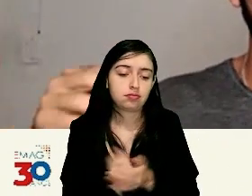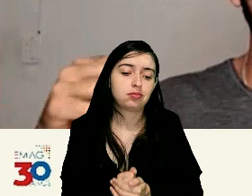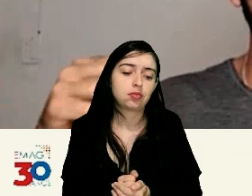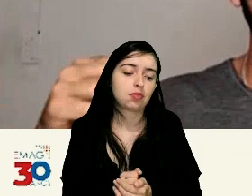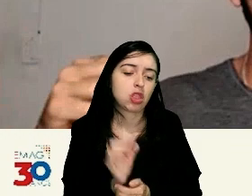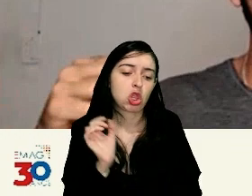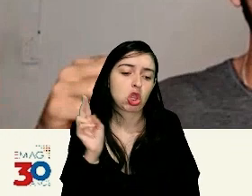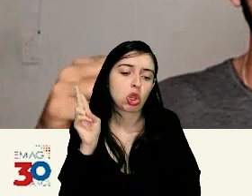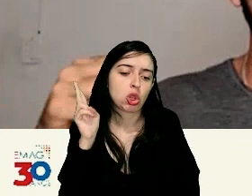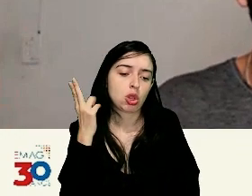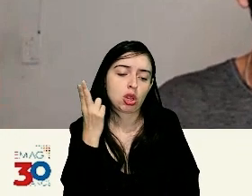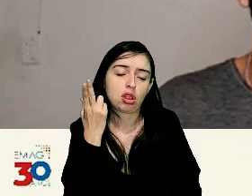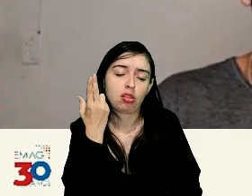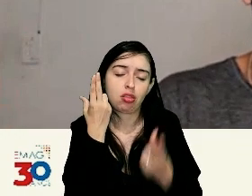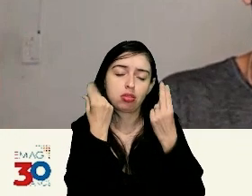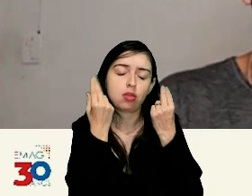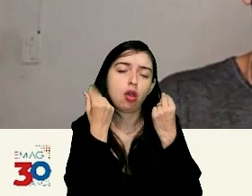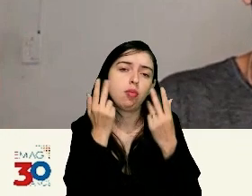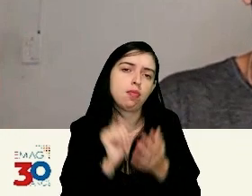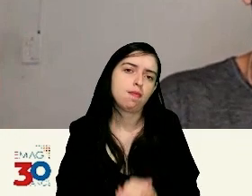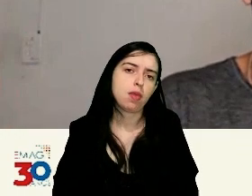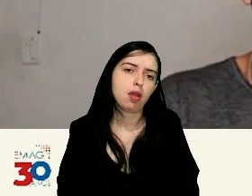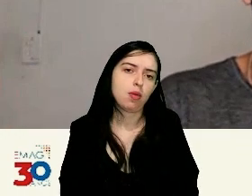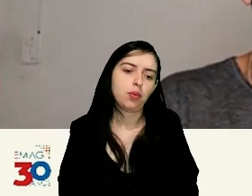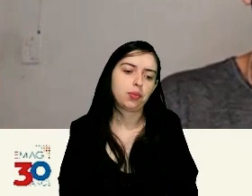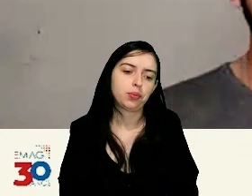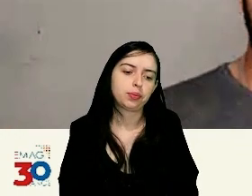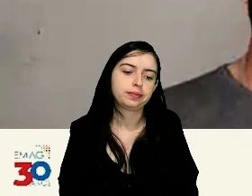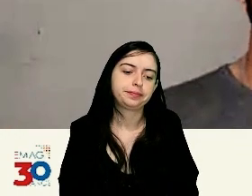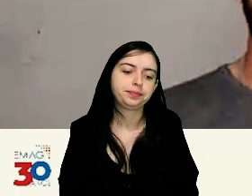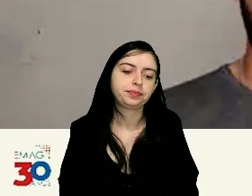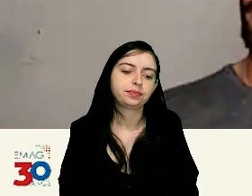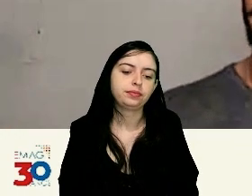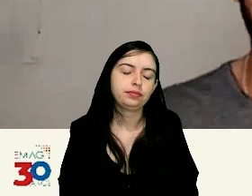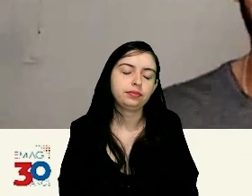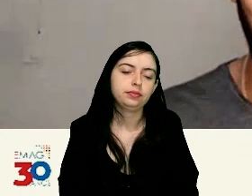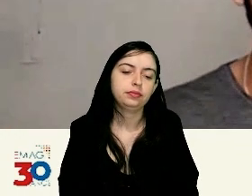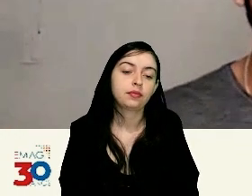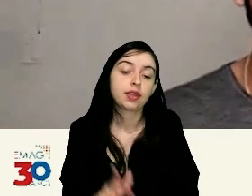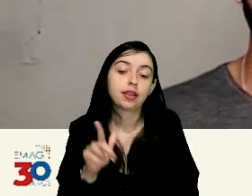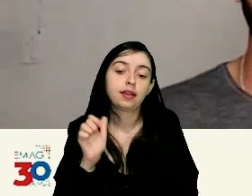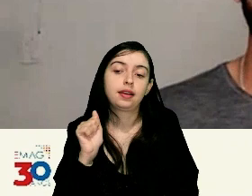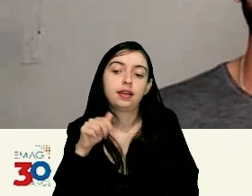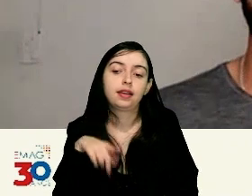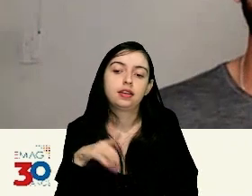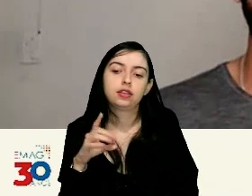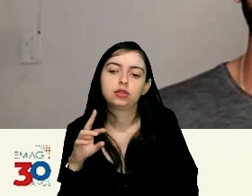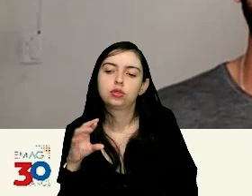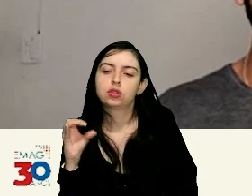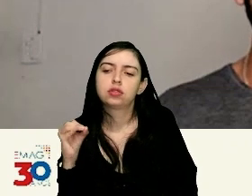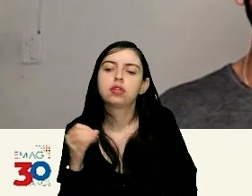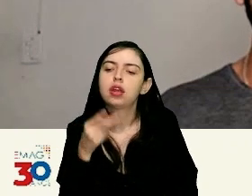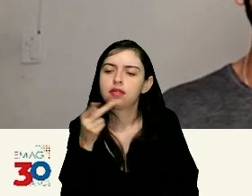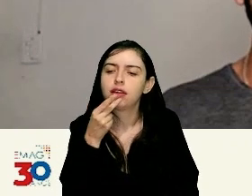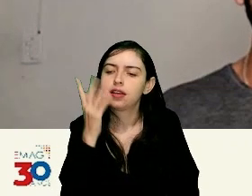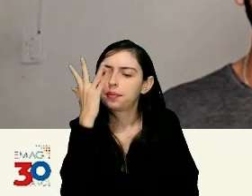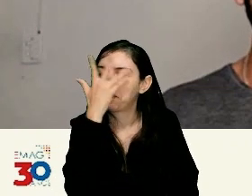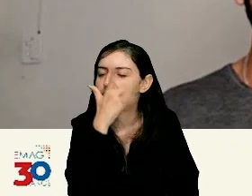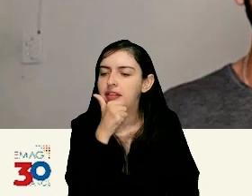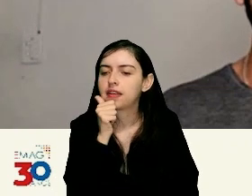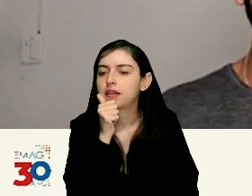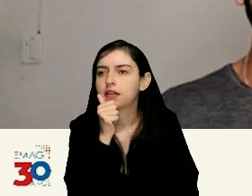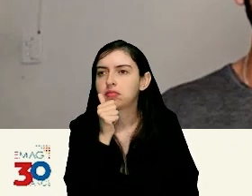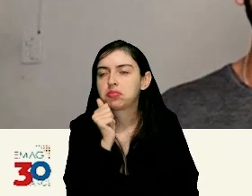mecanismo, né, de reconhecimento. Eu falo para você, Leandro, como você está bonito hoje, eu espero pelo menos um obrigado. O nosso cérebro